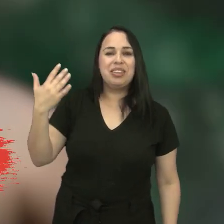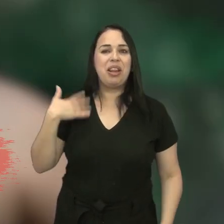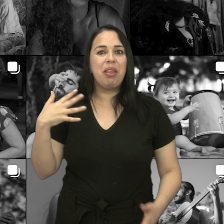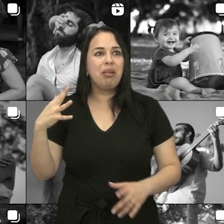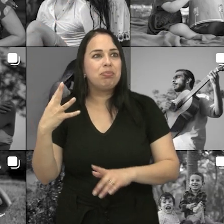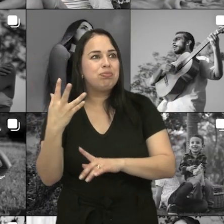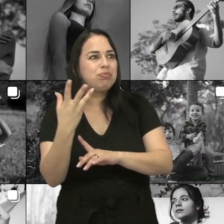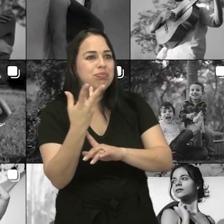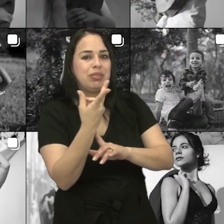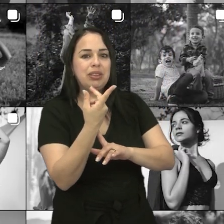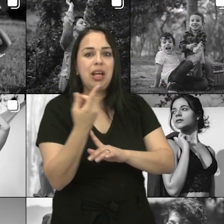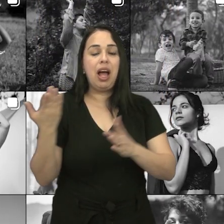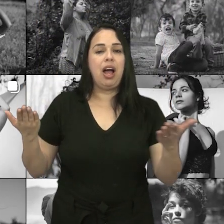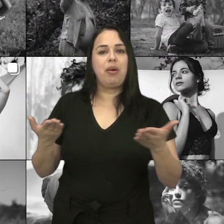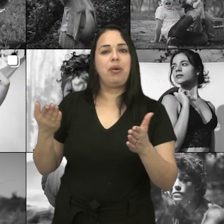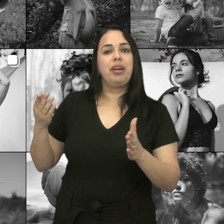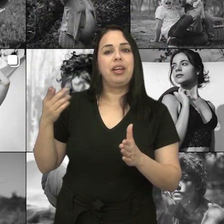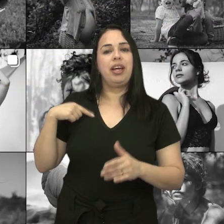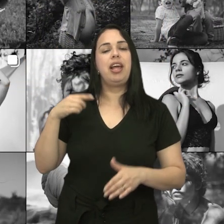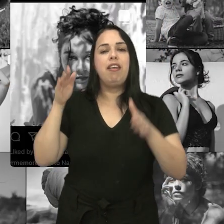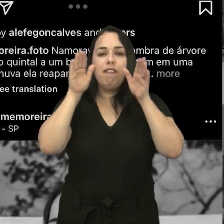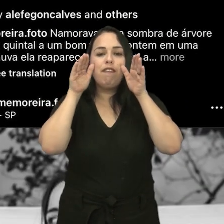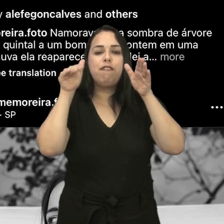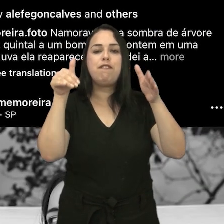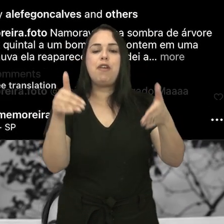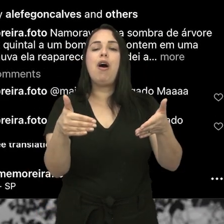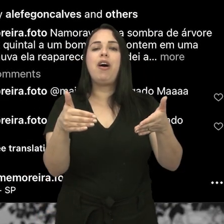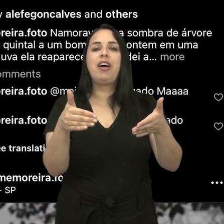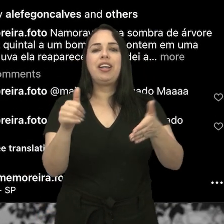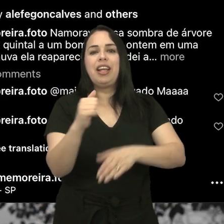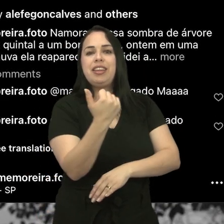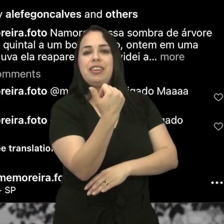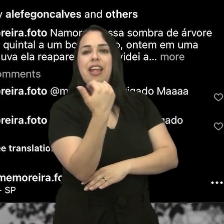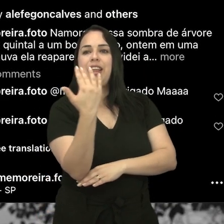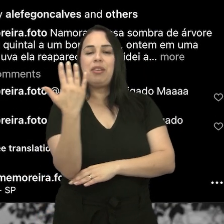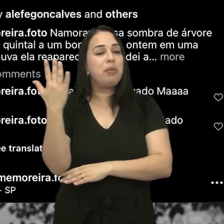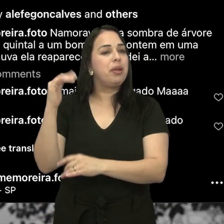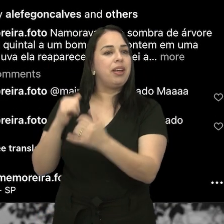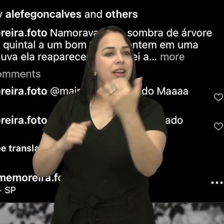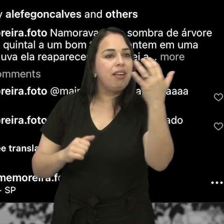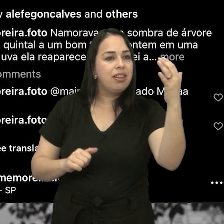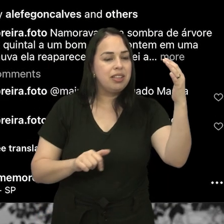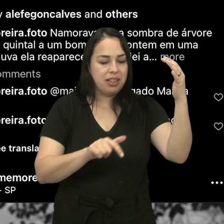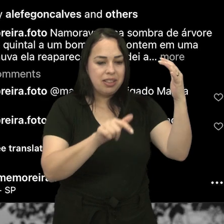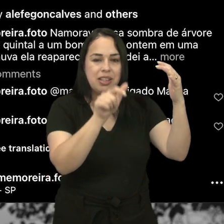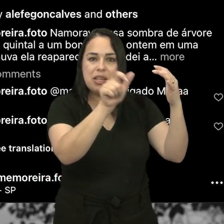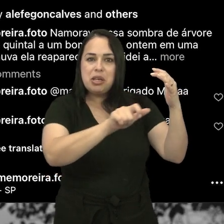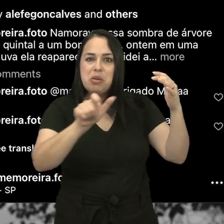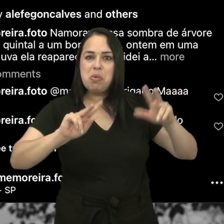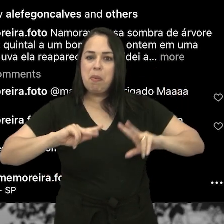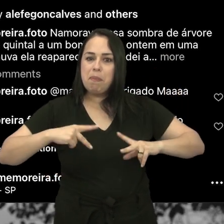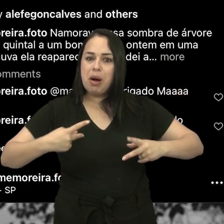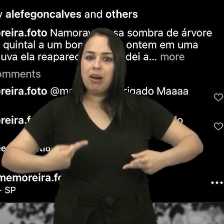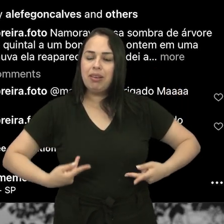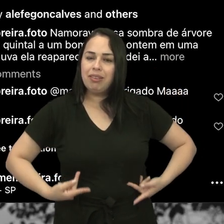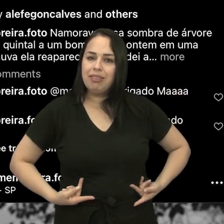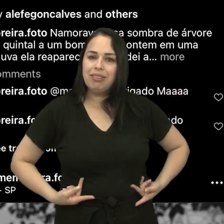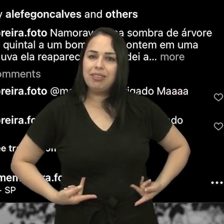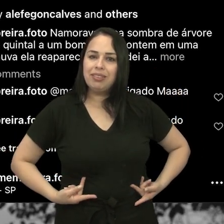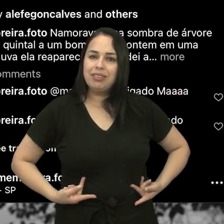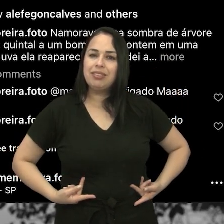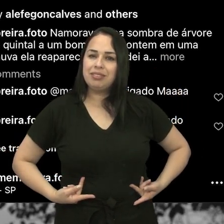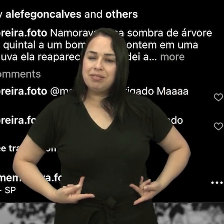artístico. Atualmente, a pesquisa do Guilherme Moreira é voltada para a natureza humana em ambientes confortáveis que estimulam